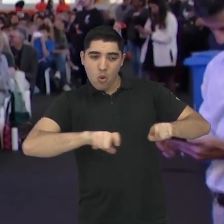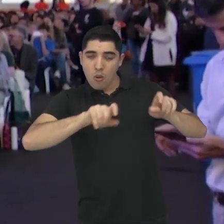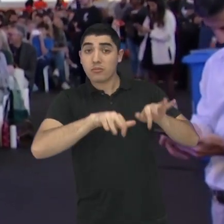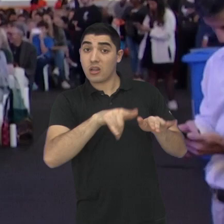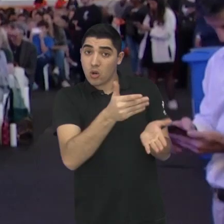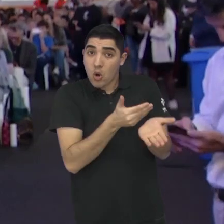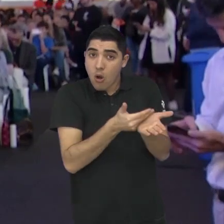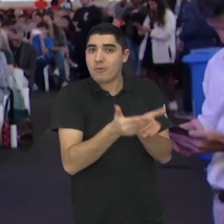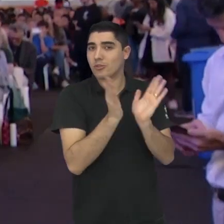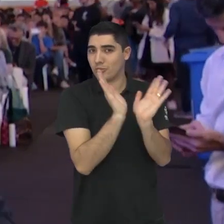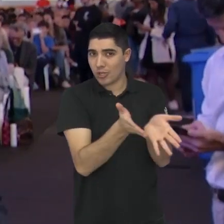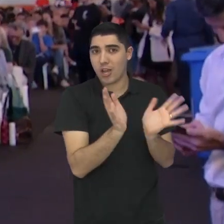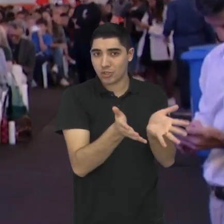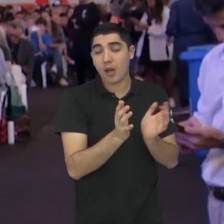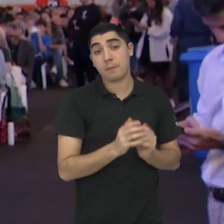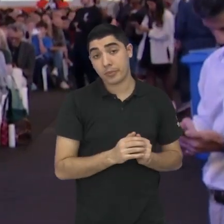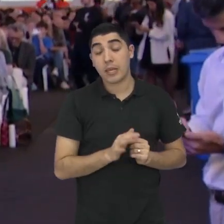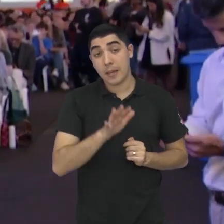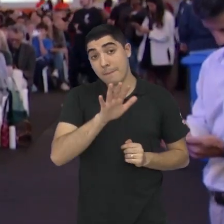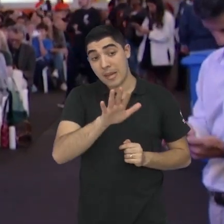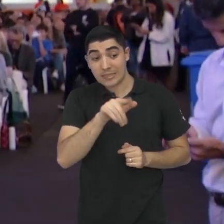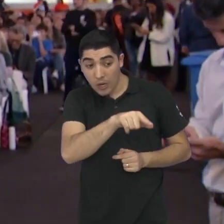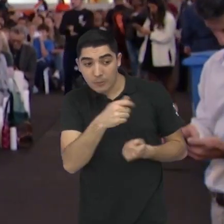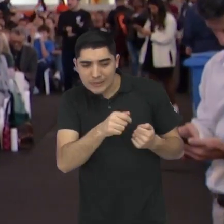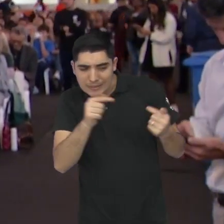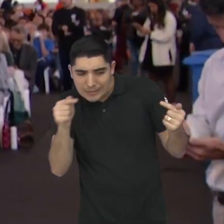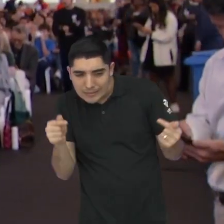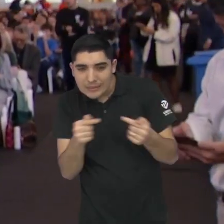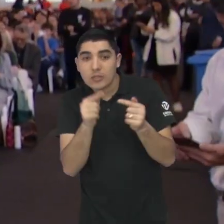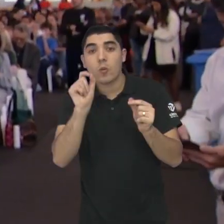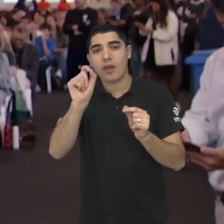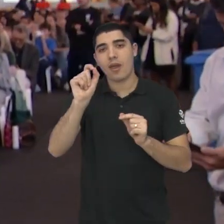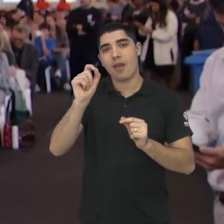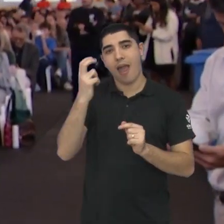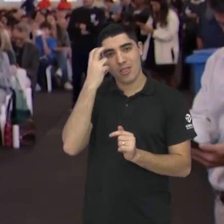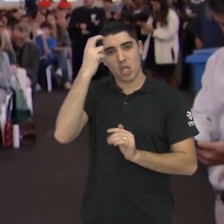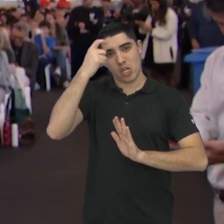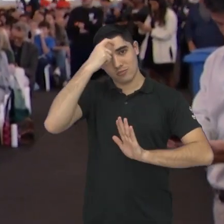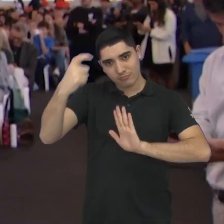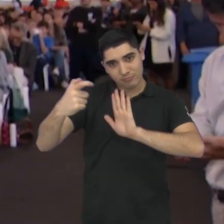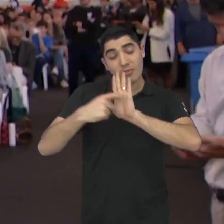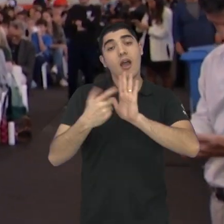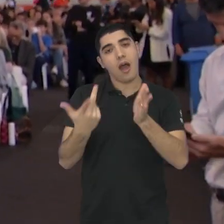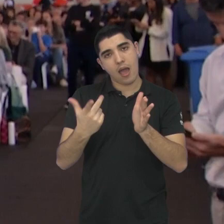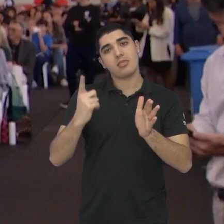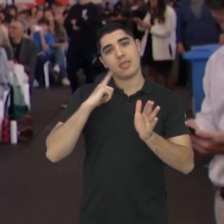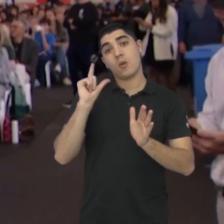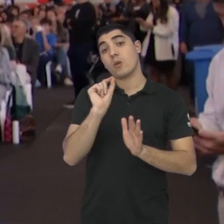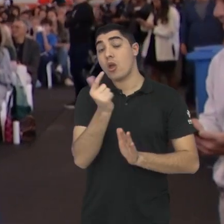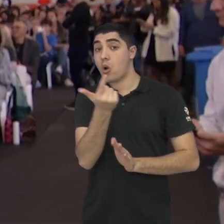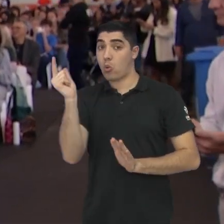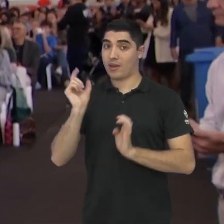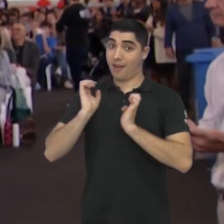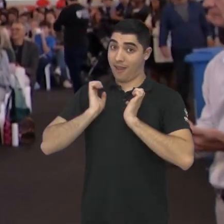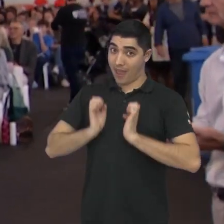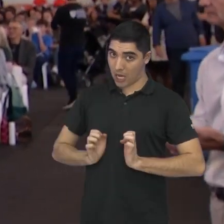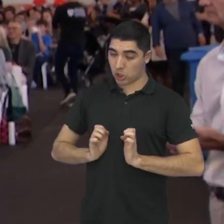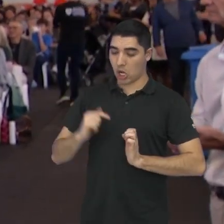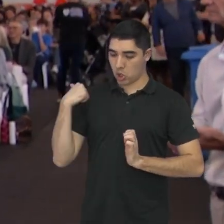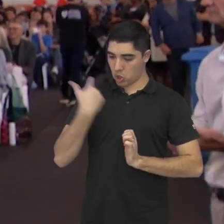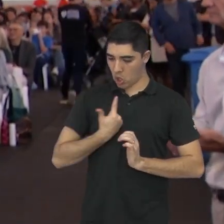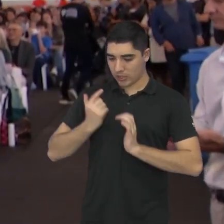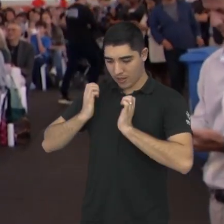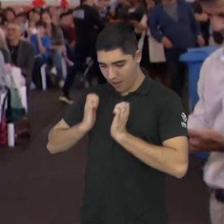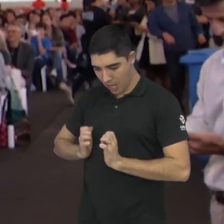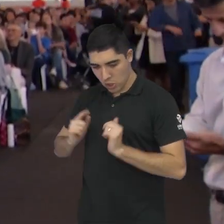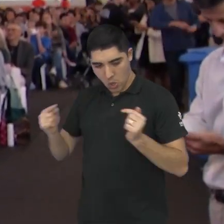uma percepção, isso já começou. A questão é integrar tudo isso com inteligência. Aí está o limite ético, né? O limite de embutir a nossa ética,